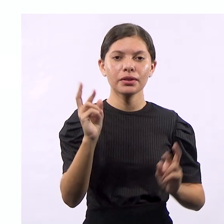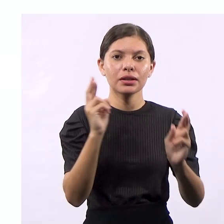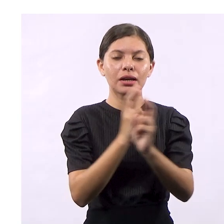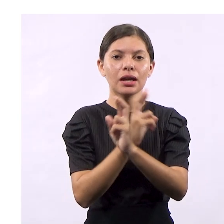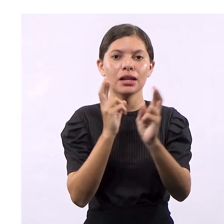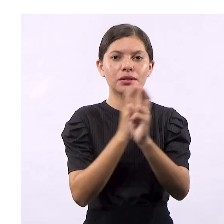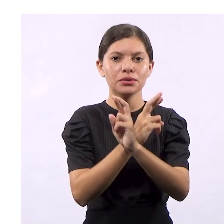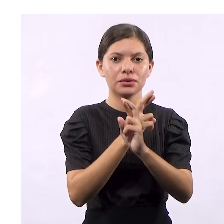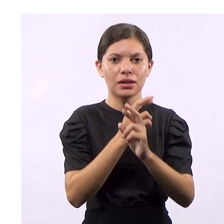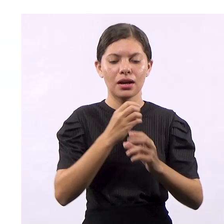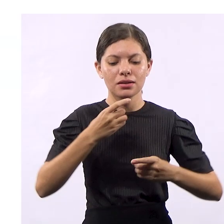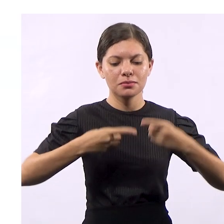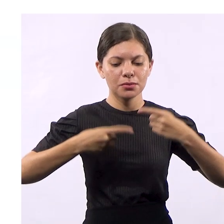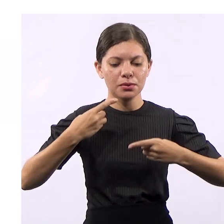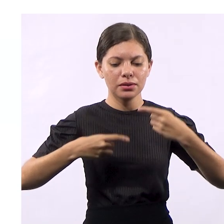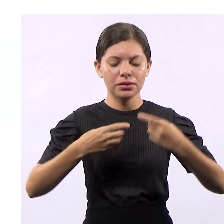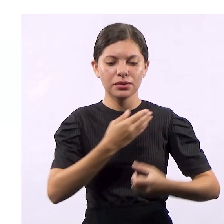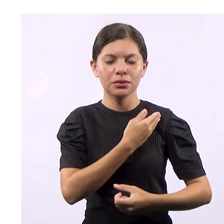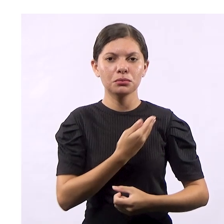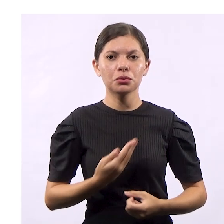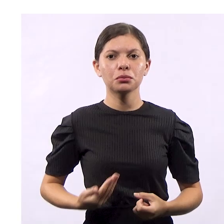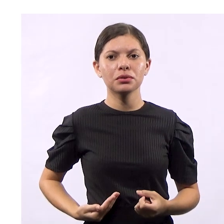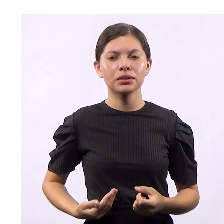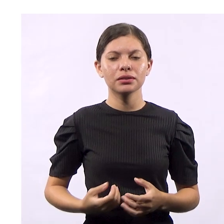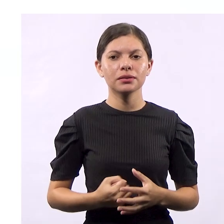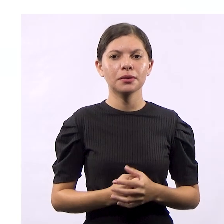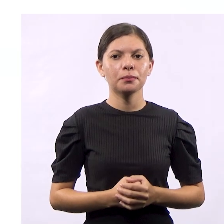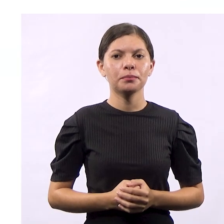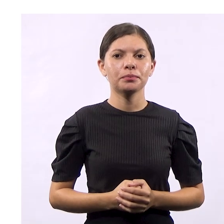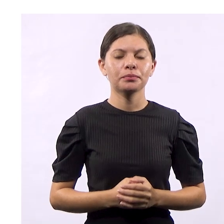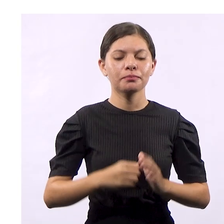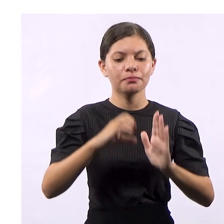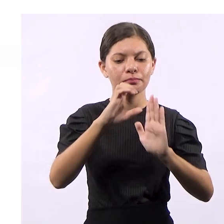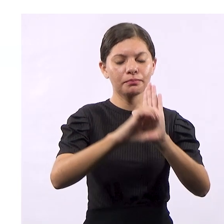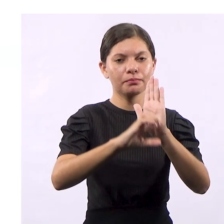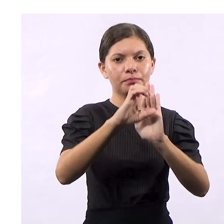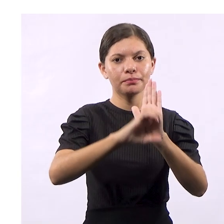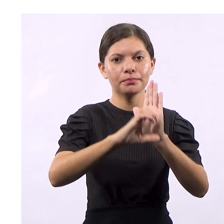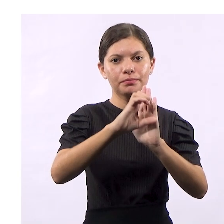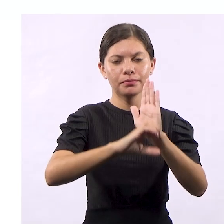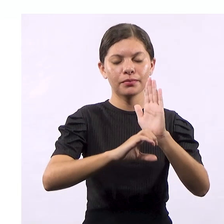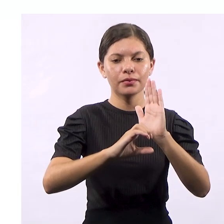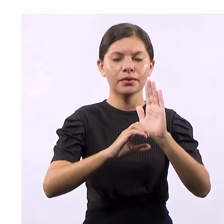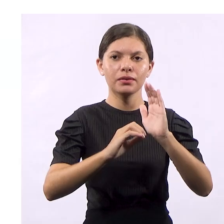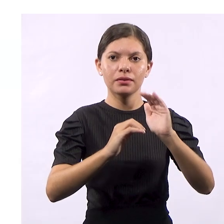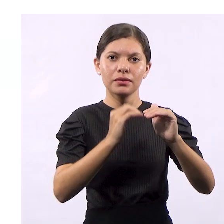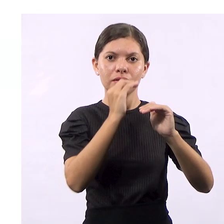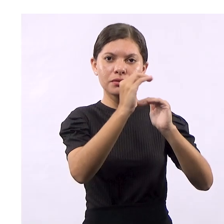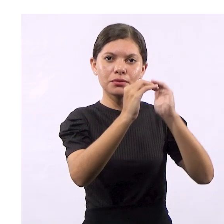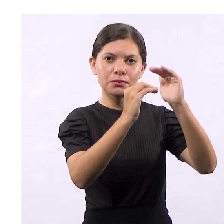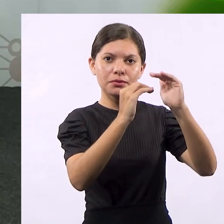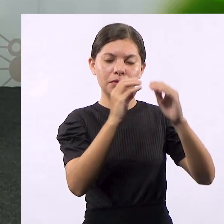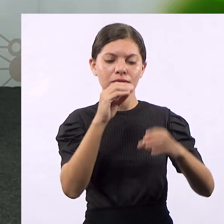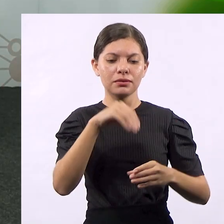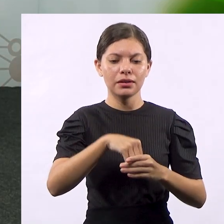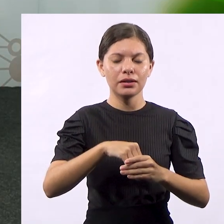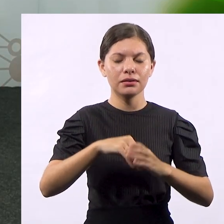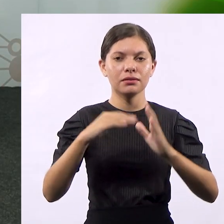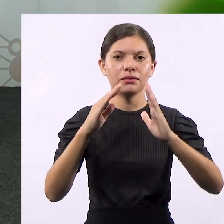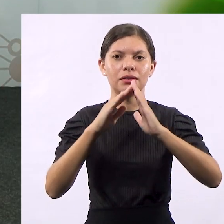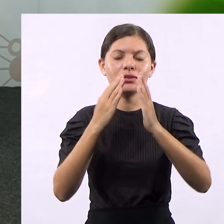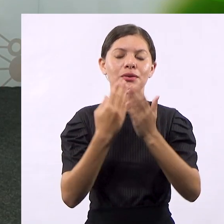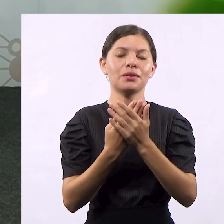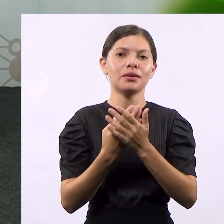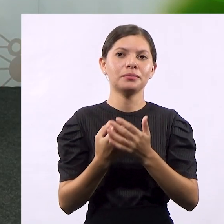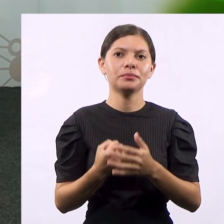públicas educacionais voltadas à diversidade e aos direitos humanos desenvolvidas no currículo da escola. Nós estamos estudando lá